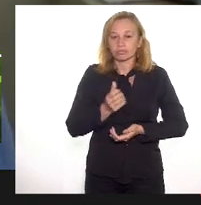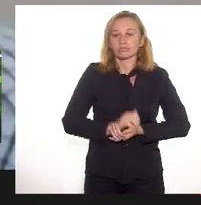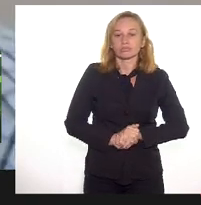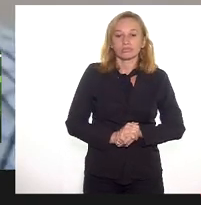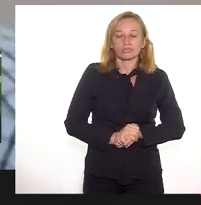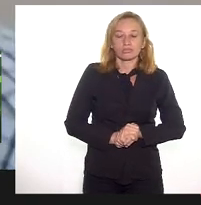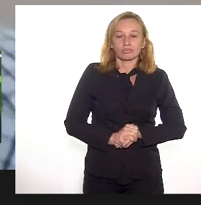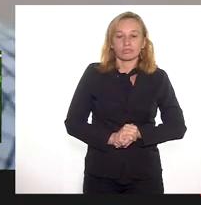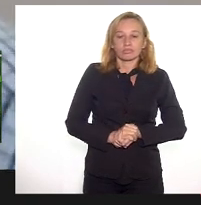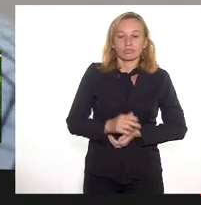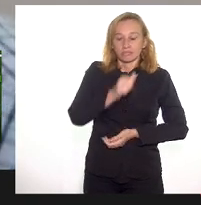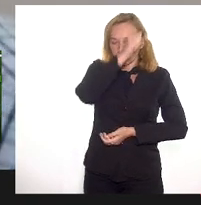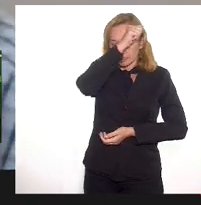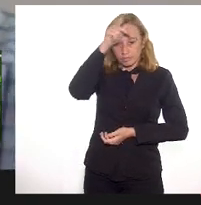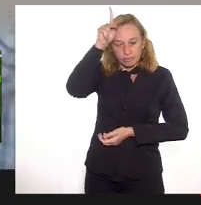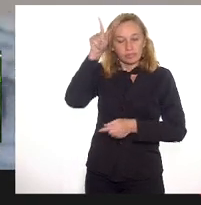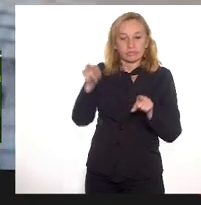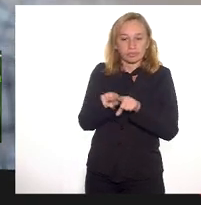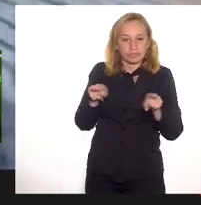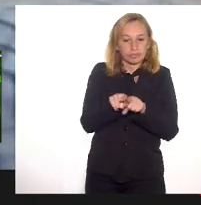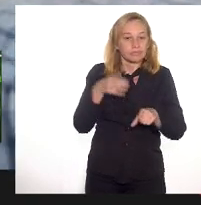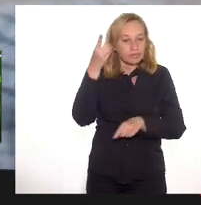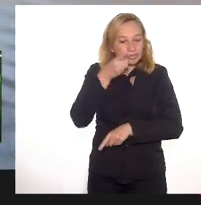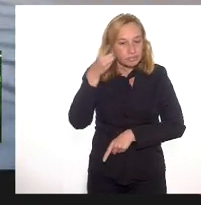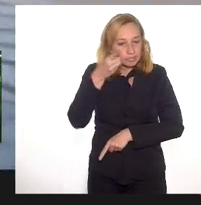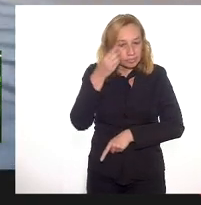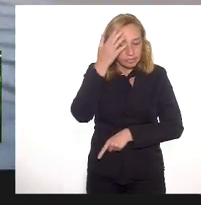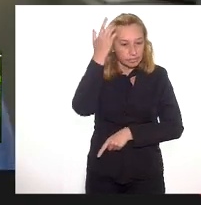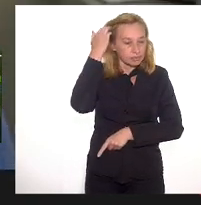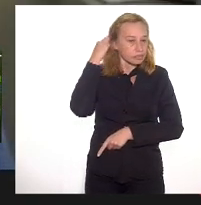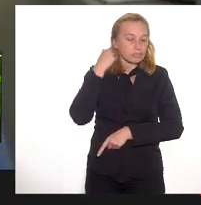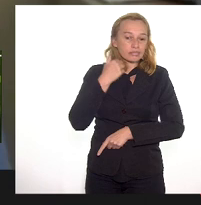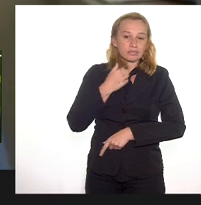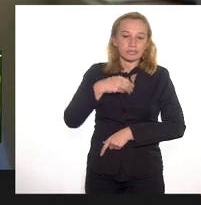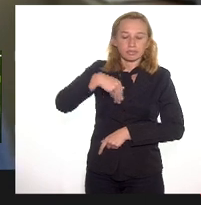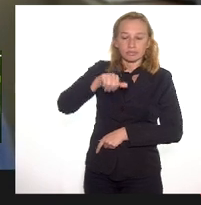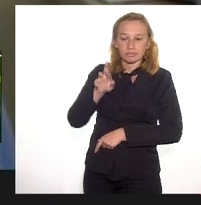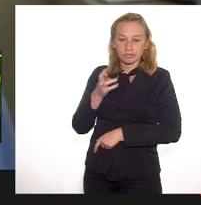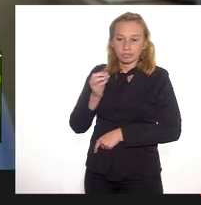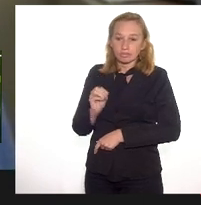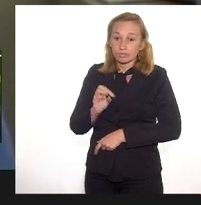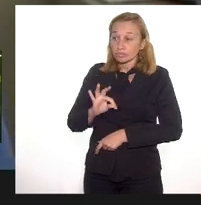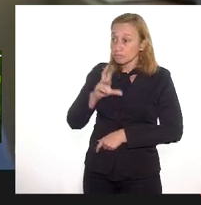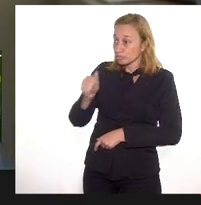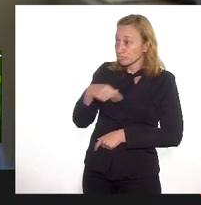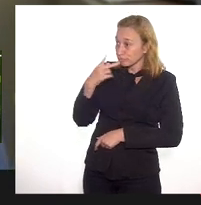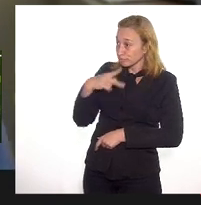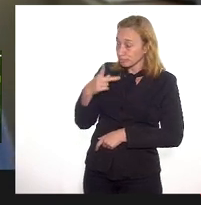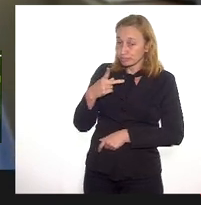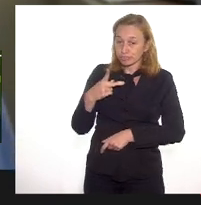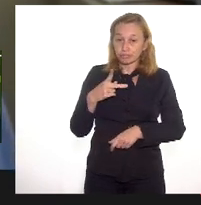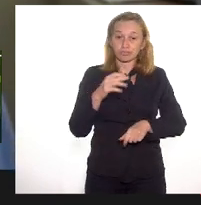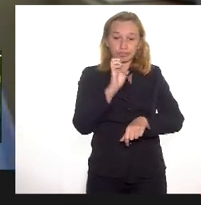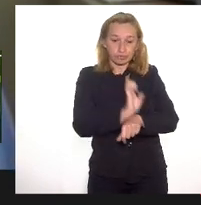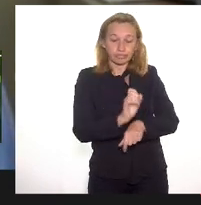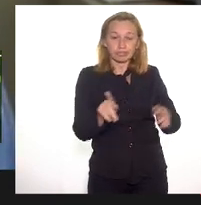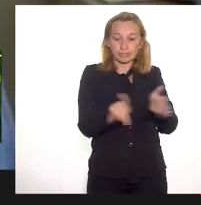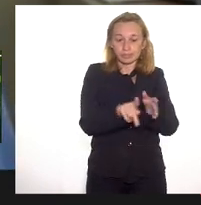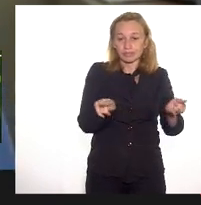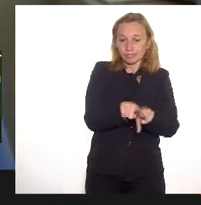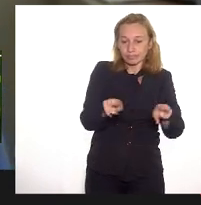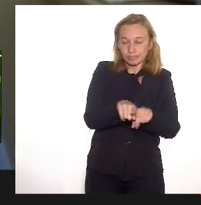2016. E as prefeituras também, né, deputado? Mauro Osório, tudo que eu digo do Estado vale para a